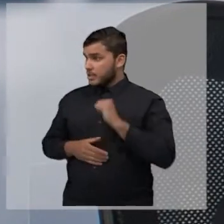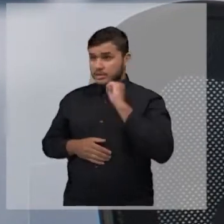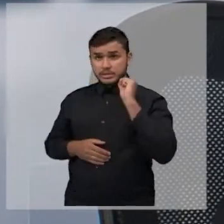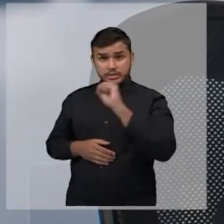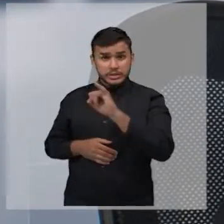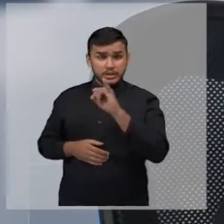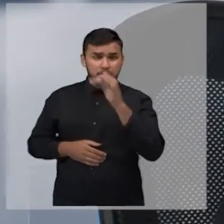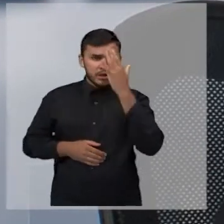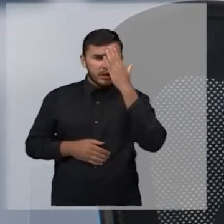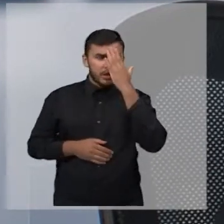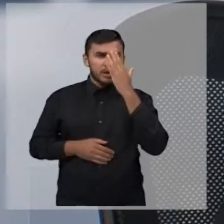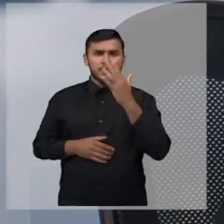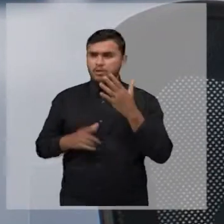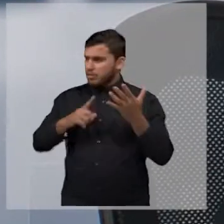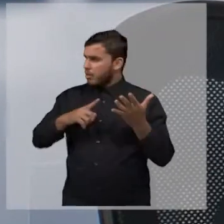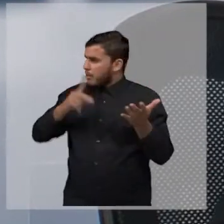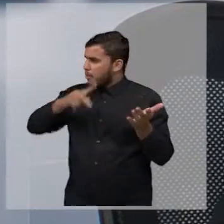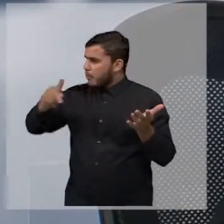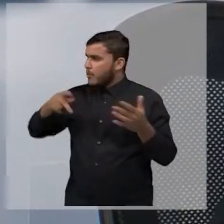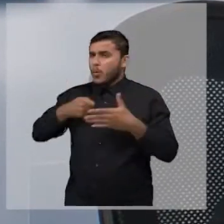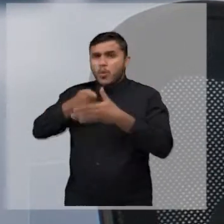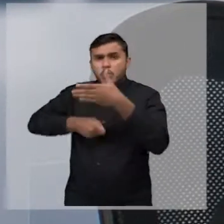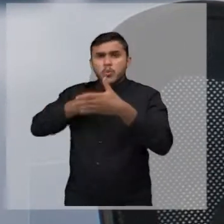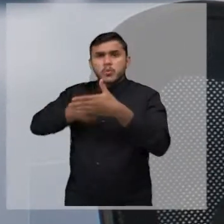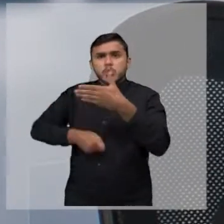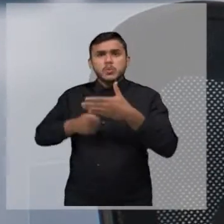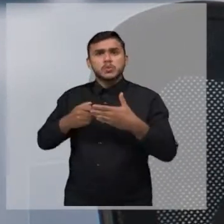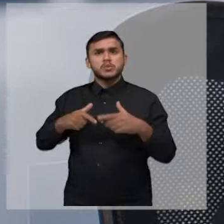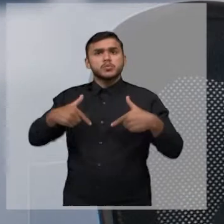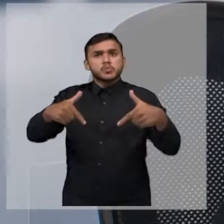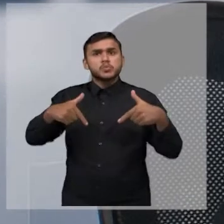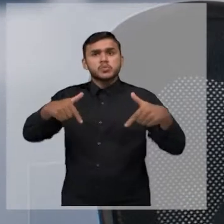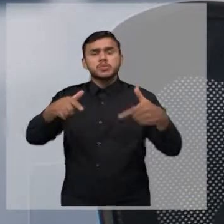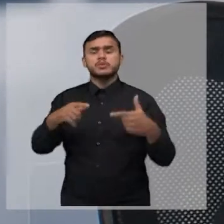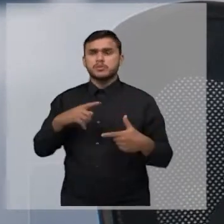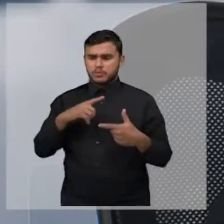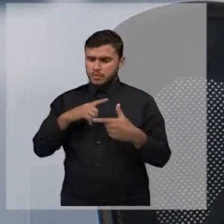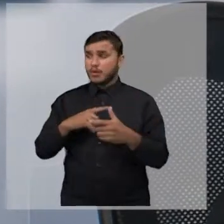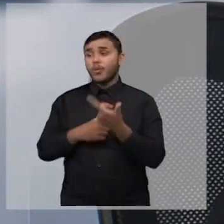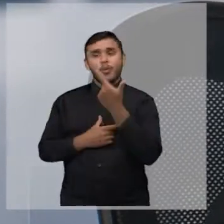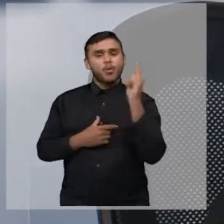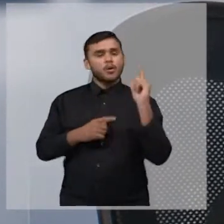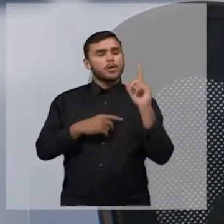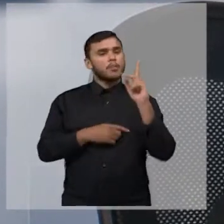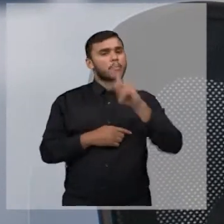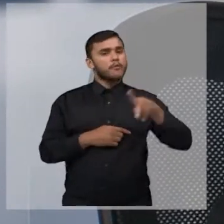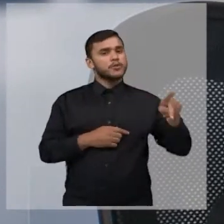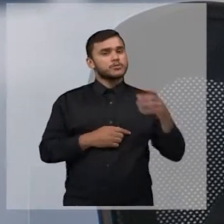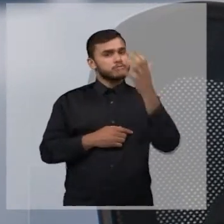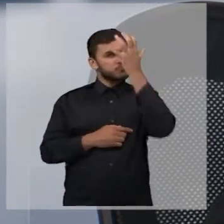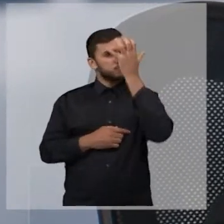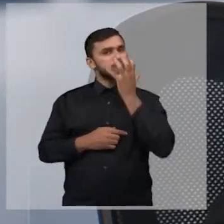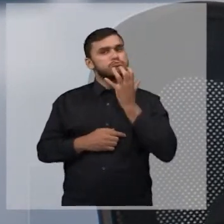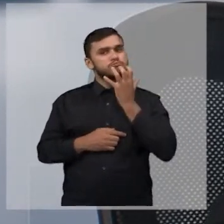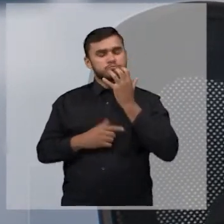que você tinha professores militantes, você tinha, Paulo, em sua grande maioria, professores que levavam aquilo a sério.